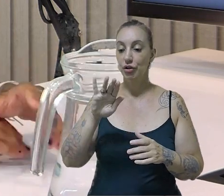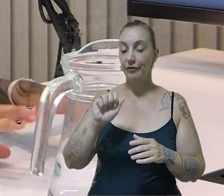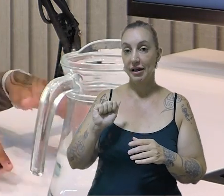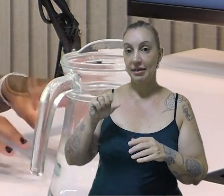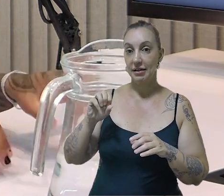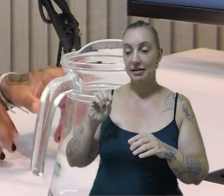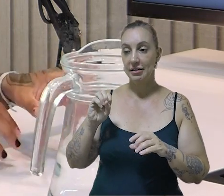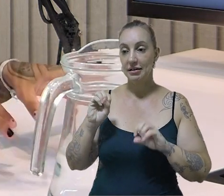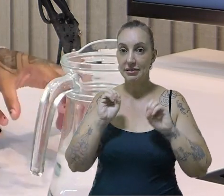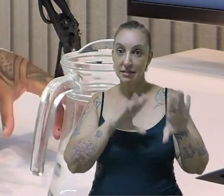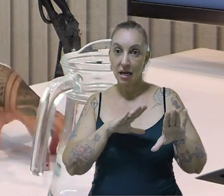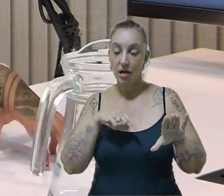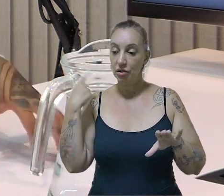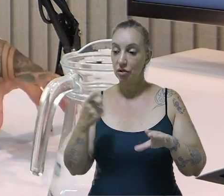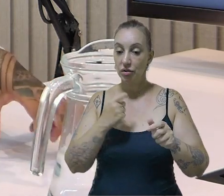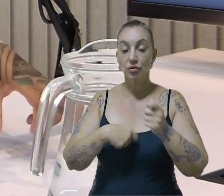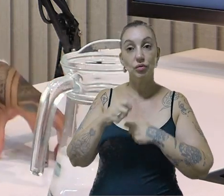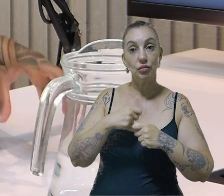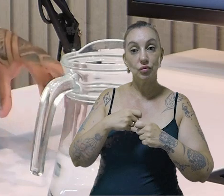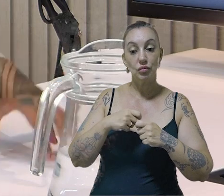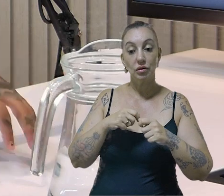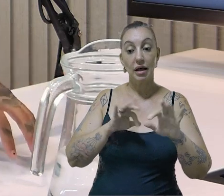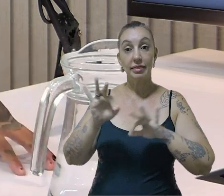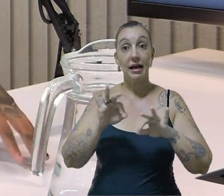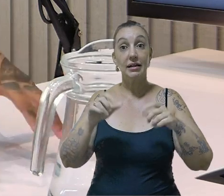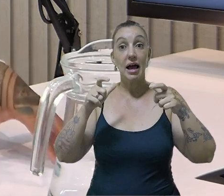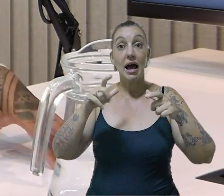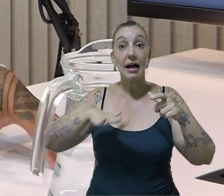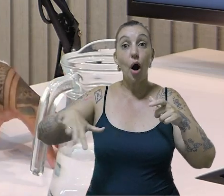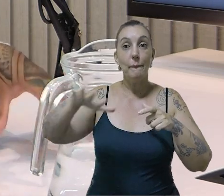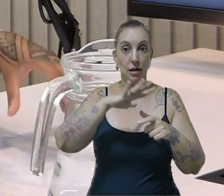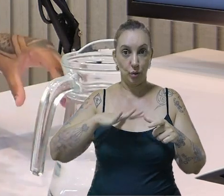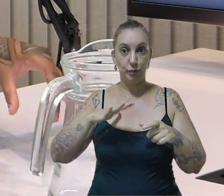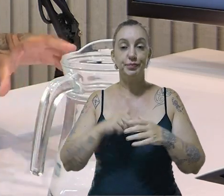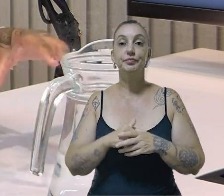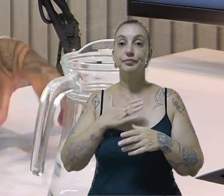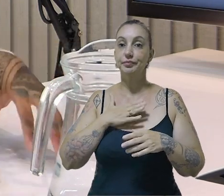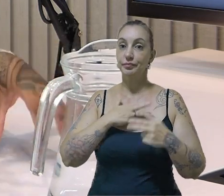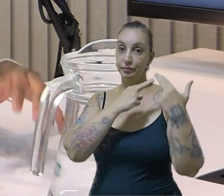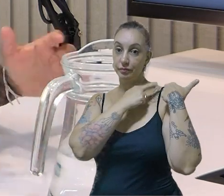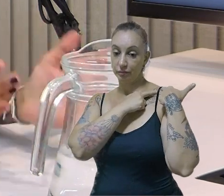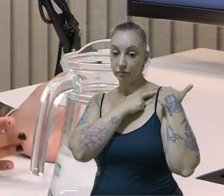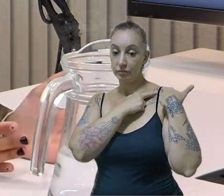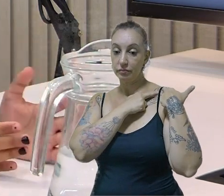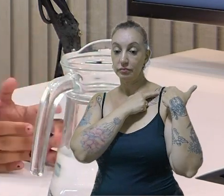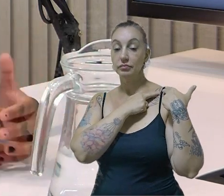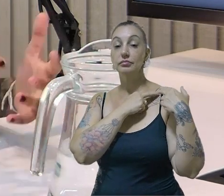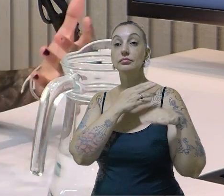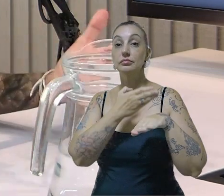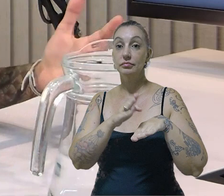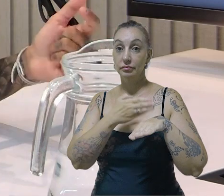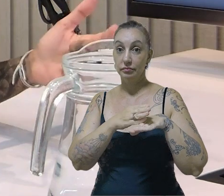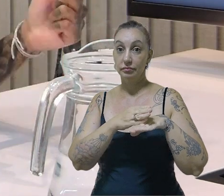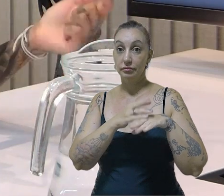saiu ali mais ou menos e a a gente estava administrando a técnica do galpão então no galpão eu sou responsável técnica junto com o Diego